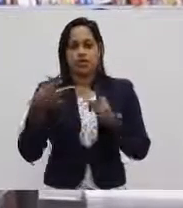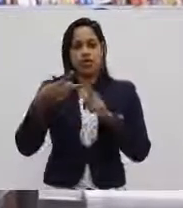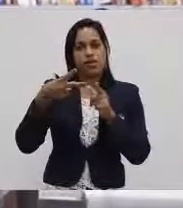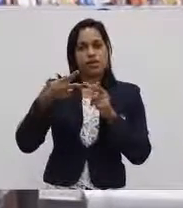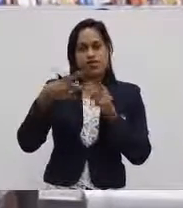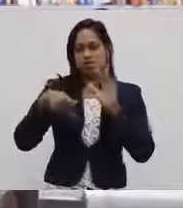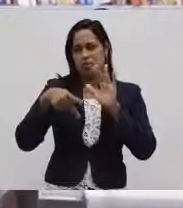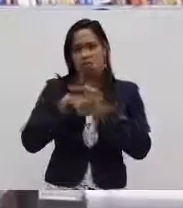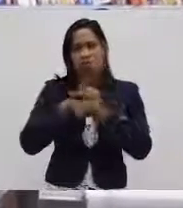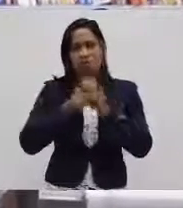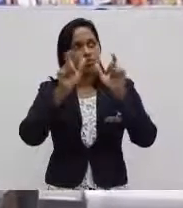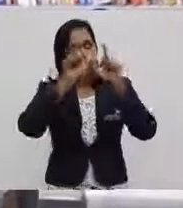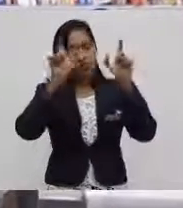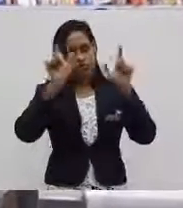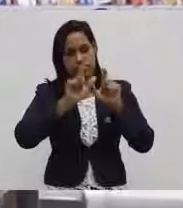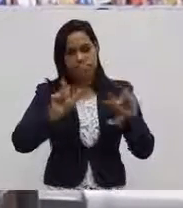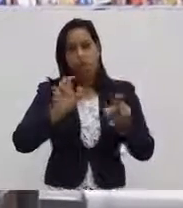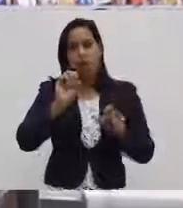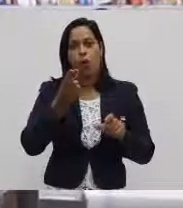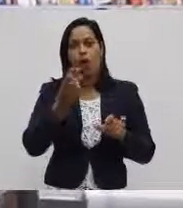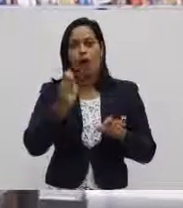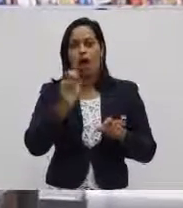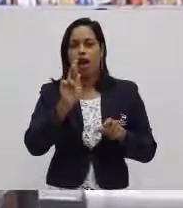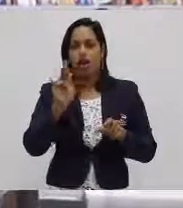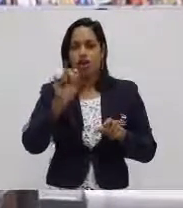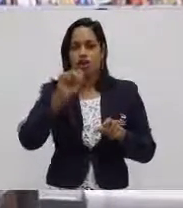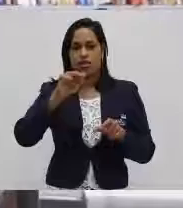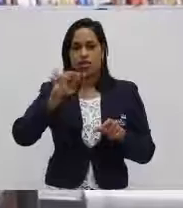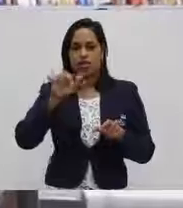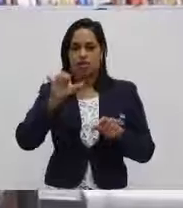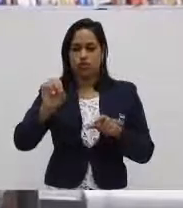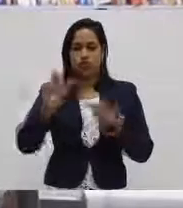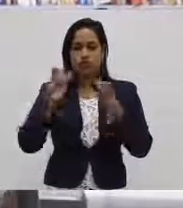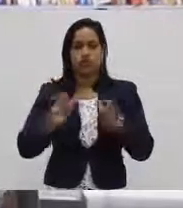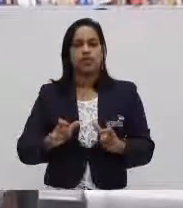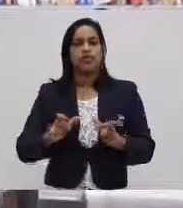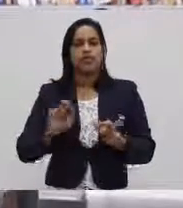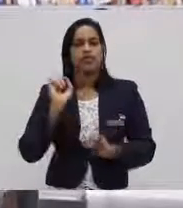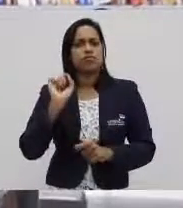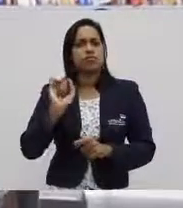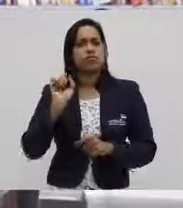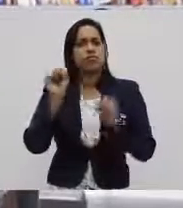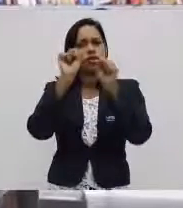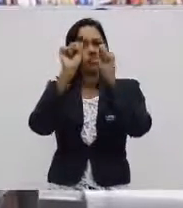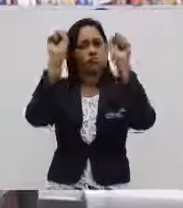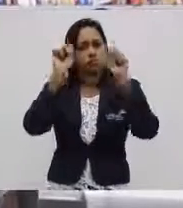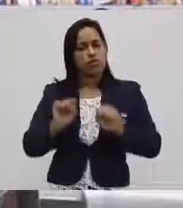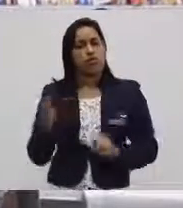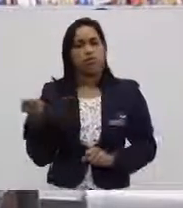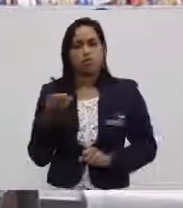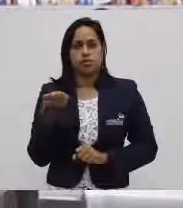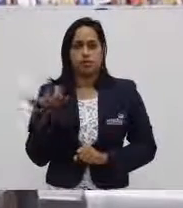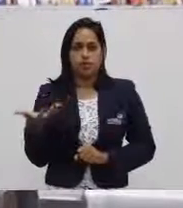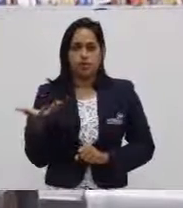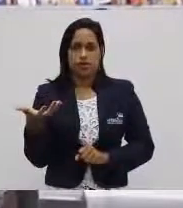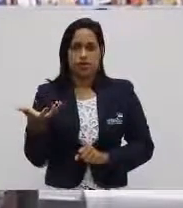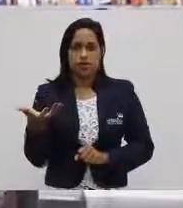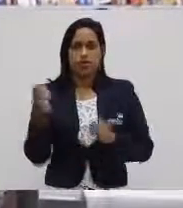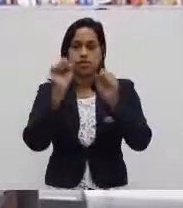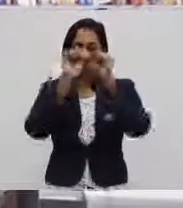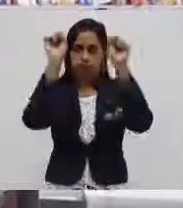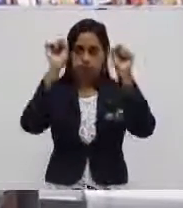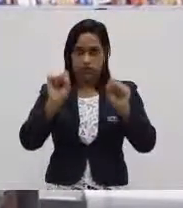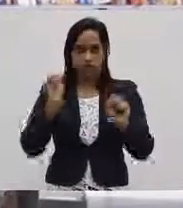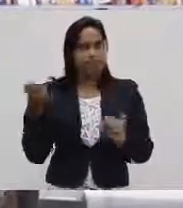próprios layouts ou arranjos físicos. O que é um sistema de produção? Sistema de produção